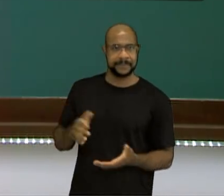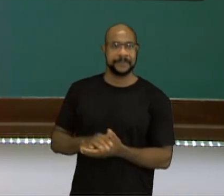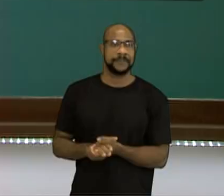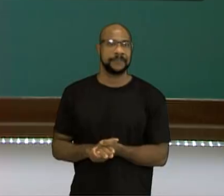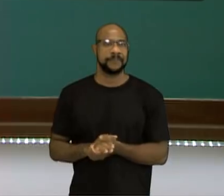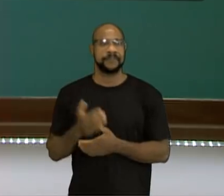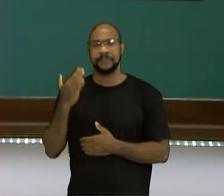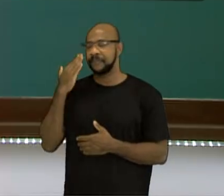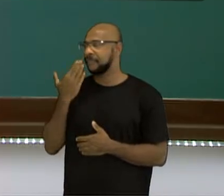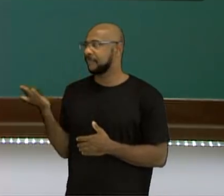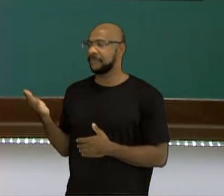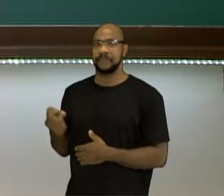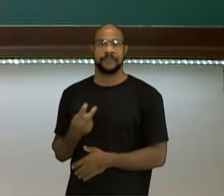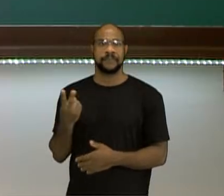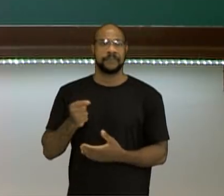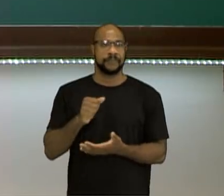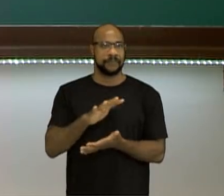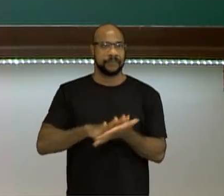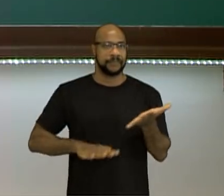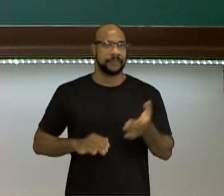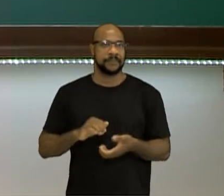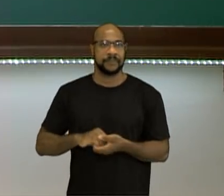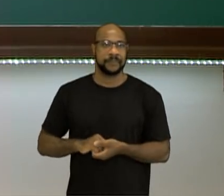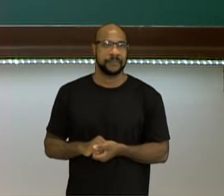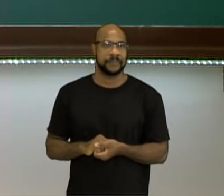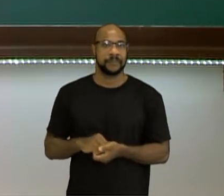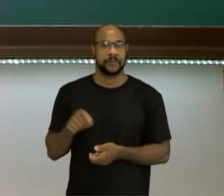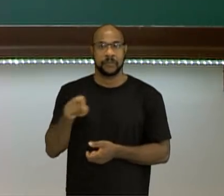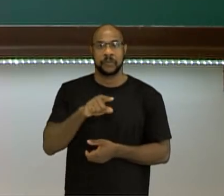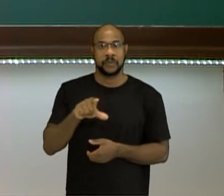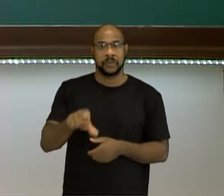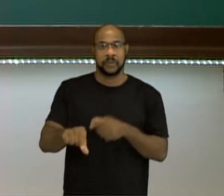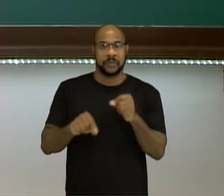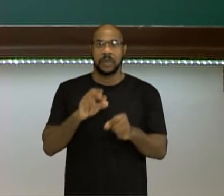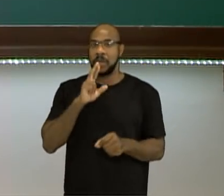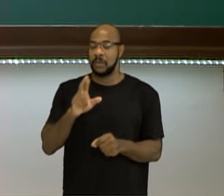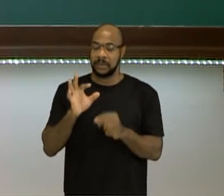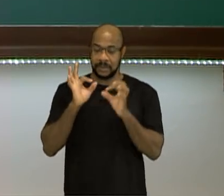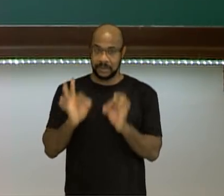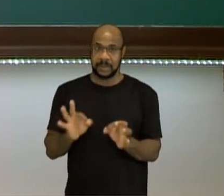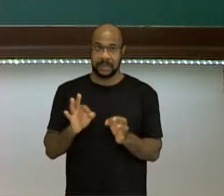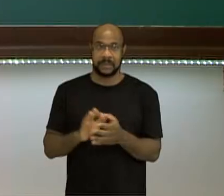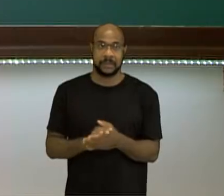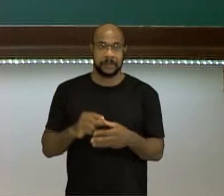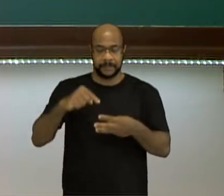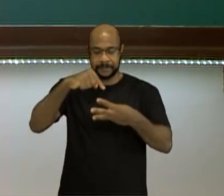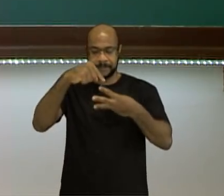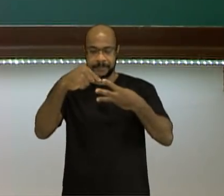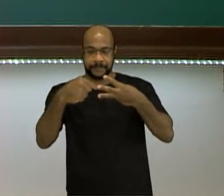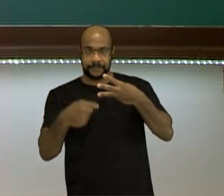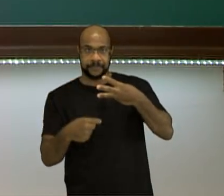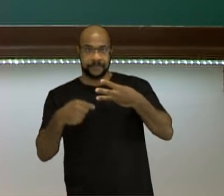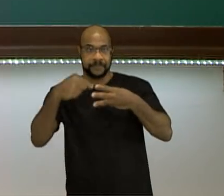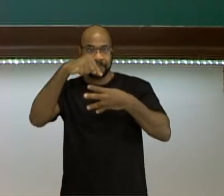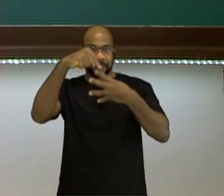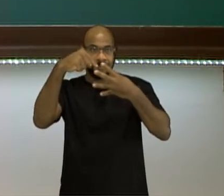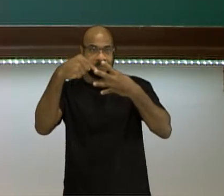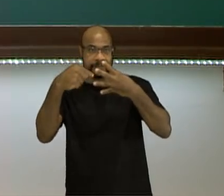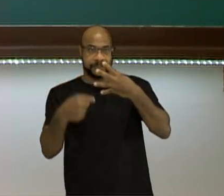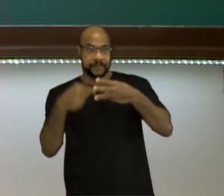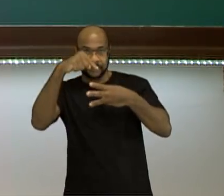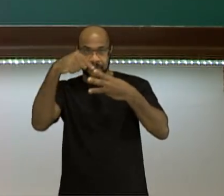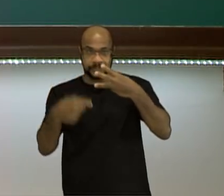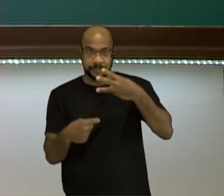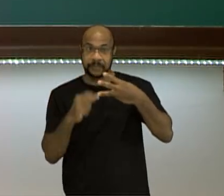lá. Número 2. Agora eu quero que você escolha a alternativa correta. Então eu retirei um pedacinho do texto e a gente vai trabalhar com